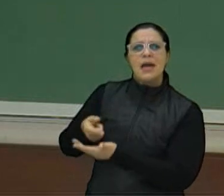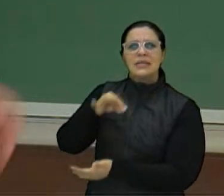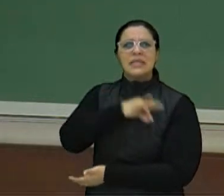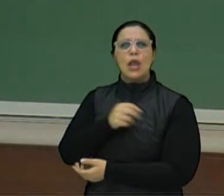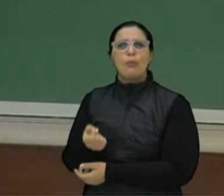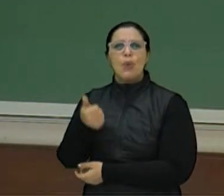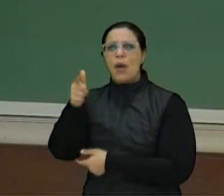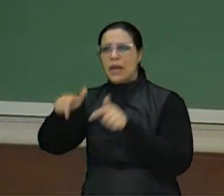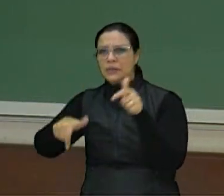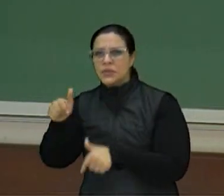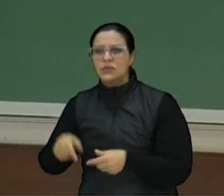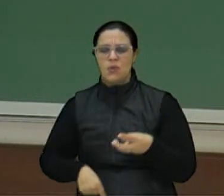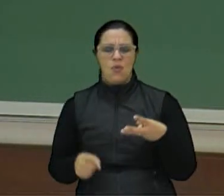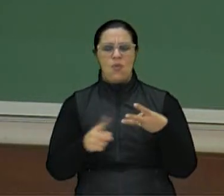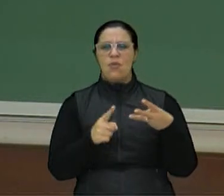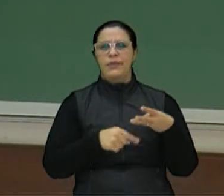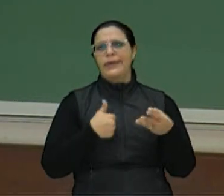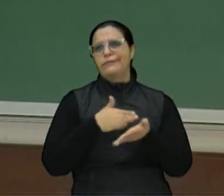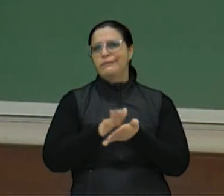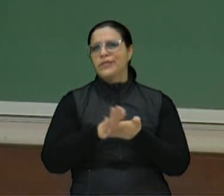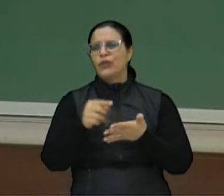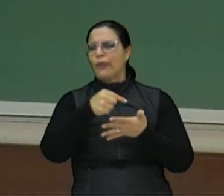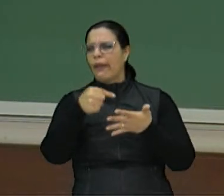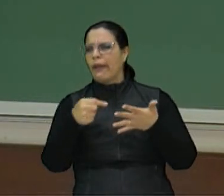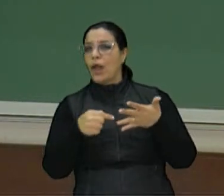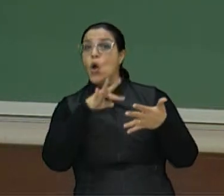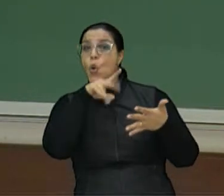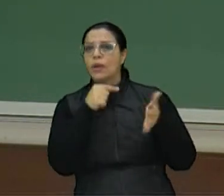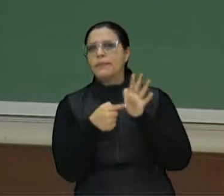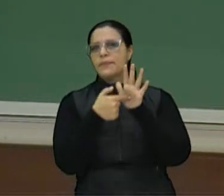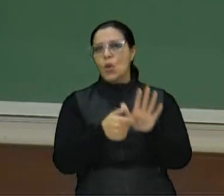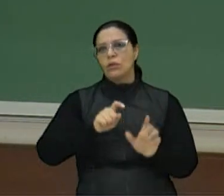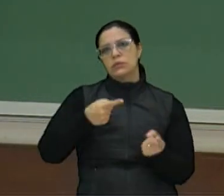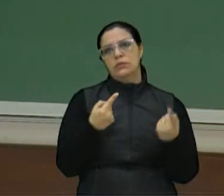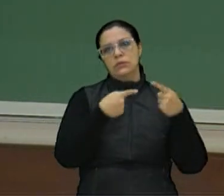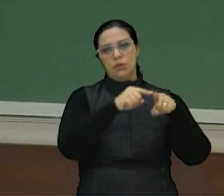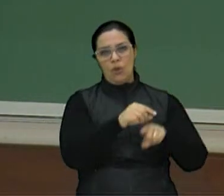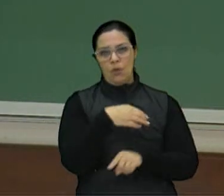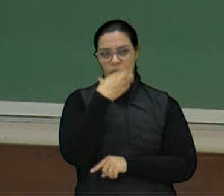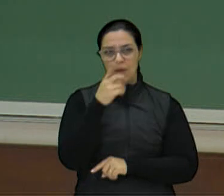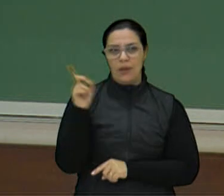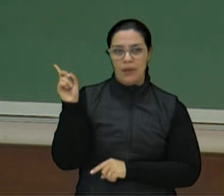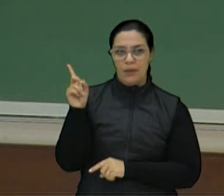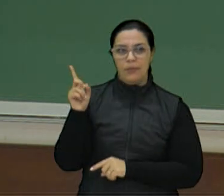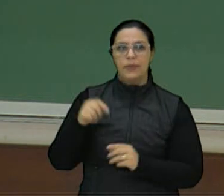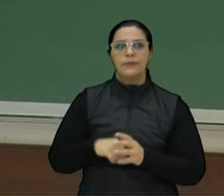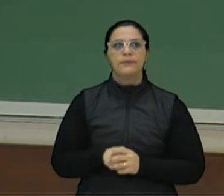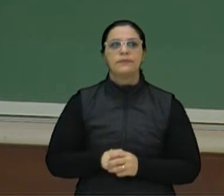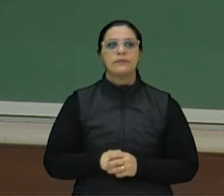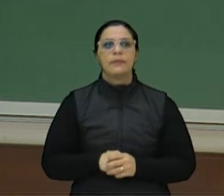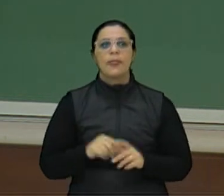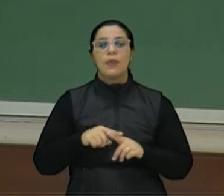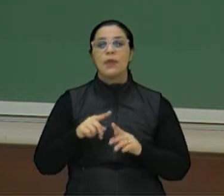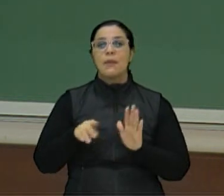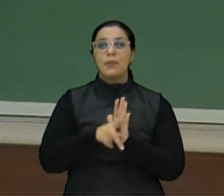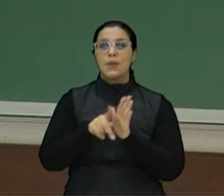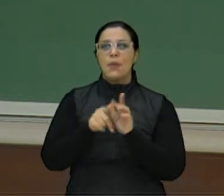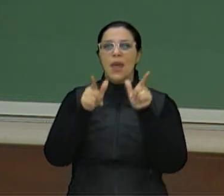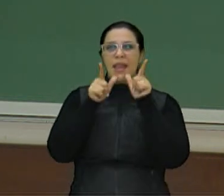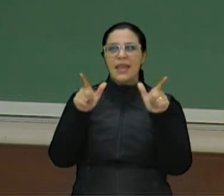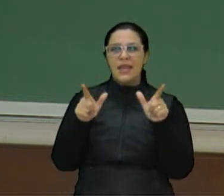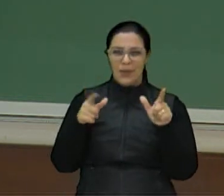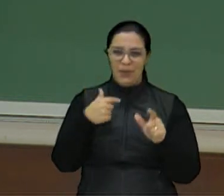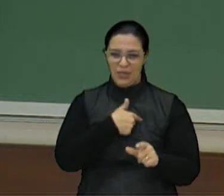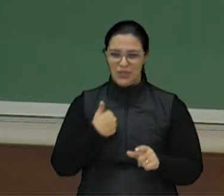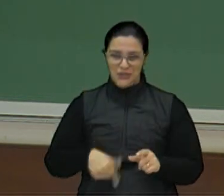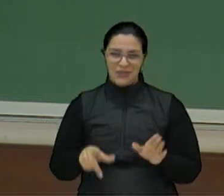cá, porque eles pagam menos funcionários. Tudo que você imaginar. Difícil a gente fazer a leitura, claro, porque está em chinês. Até isso